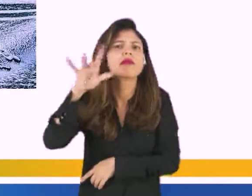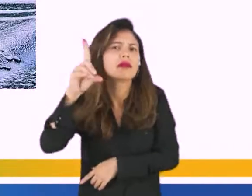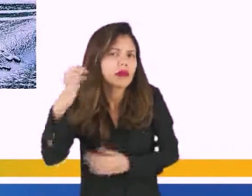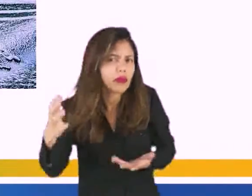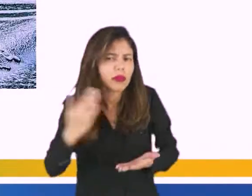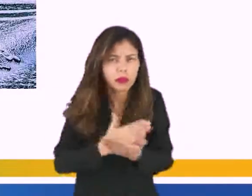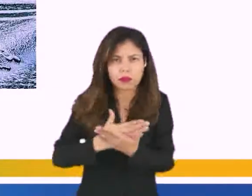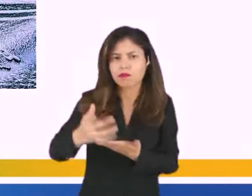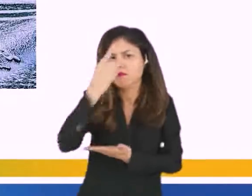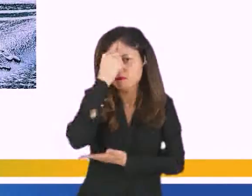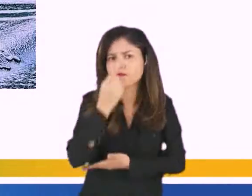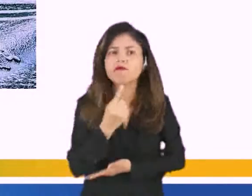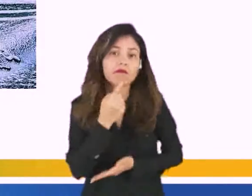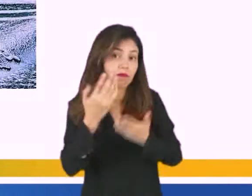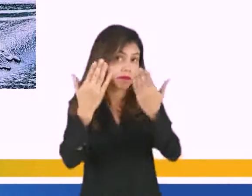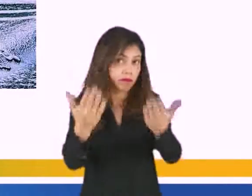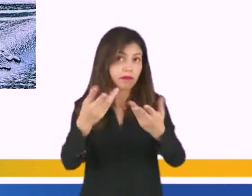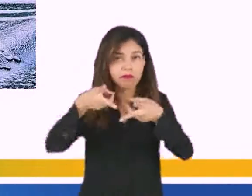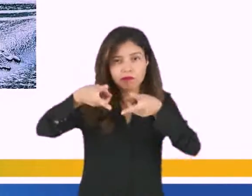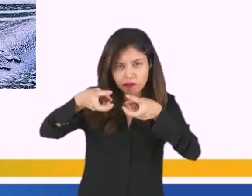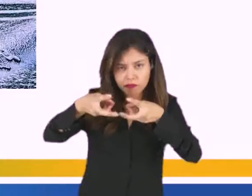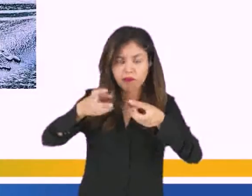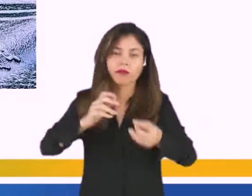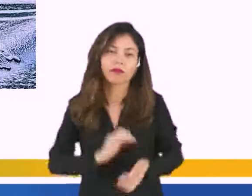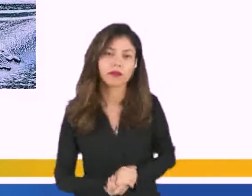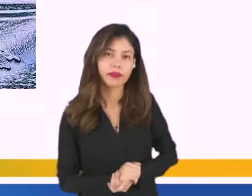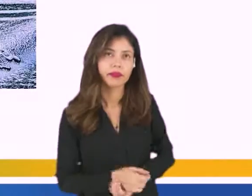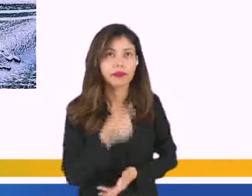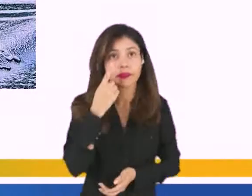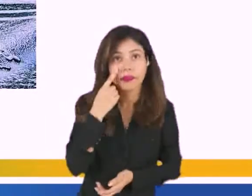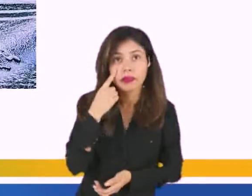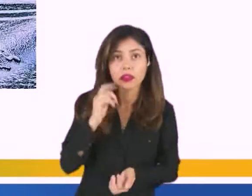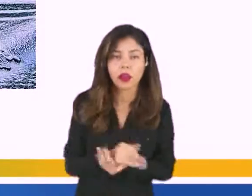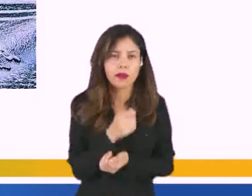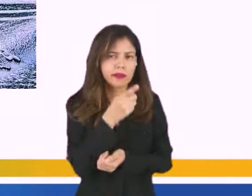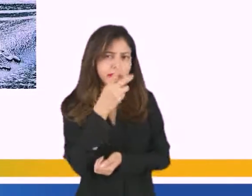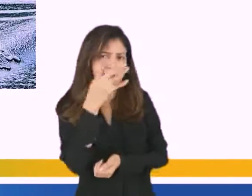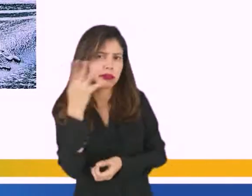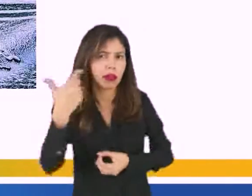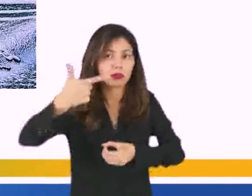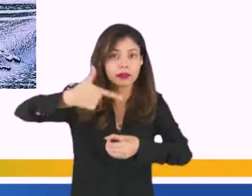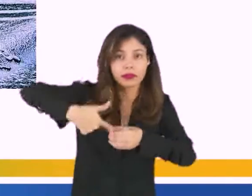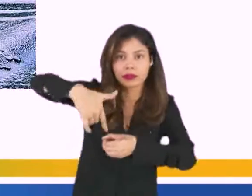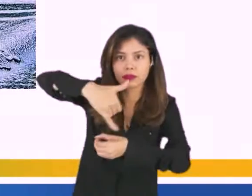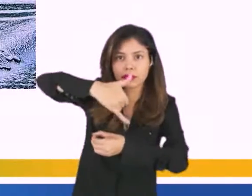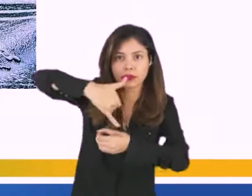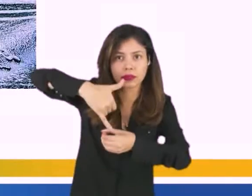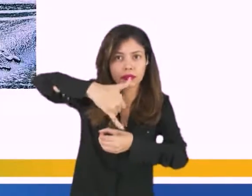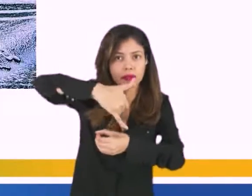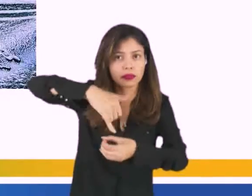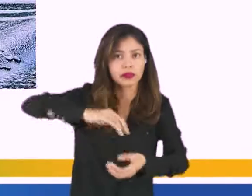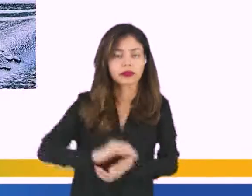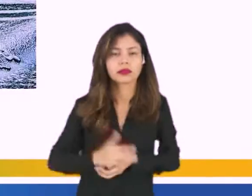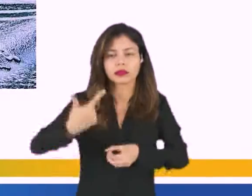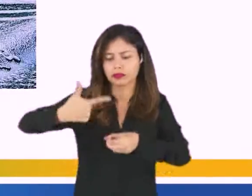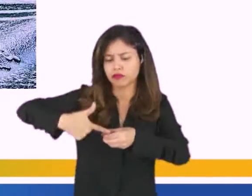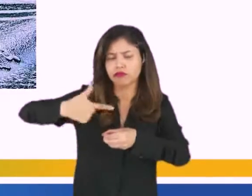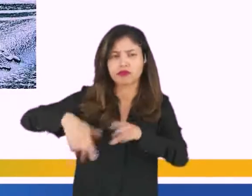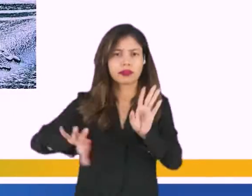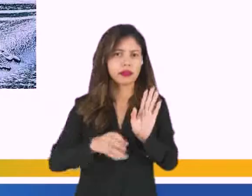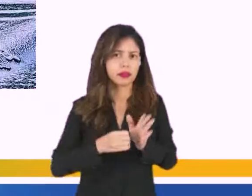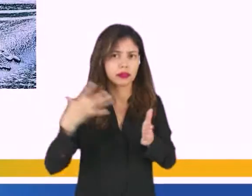como essa imagem vocês podem ver, você vê aqui uma quantidade de petróleo, né? Que